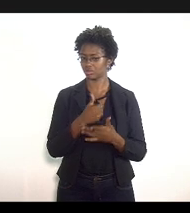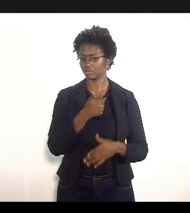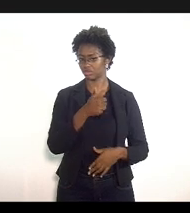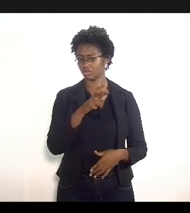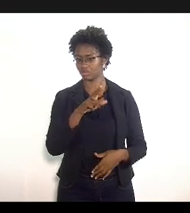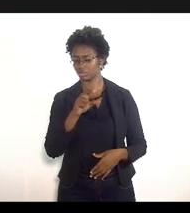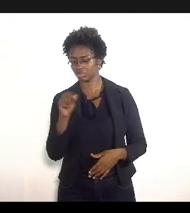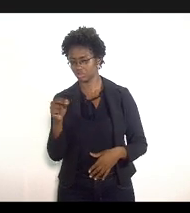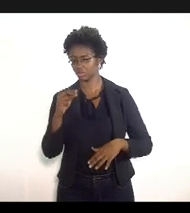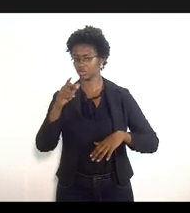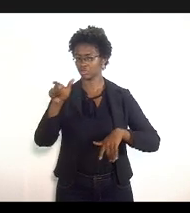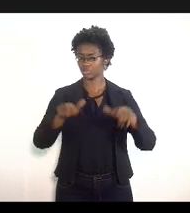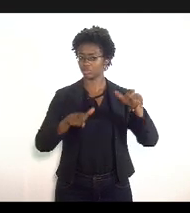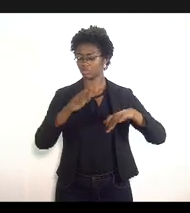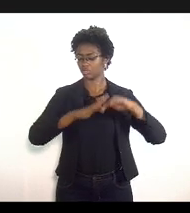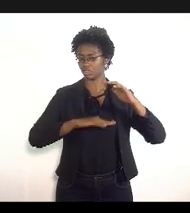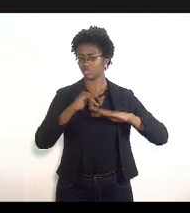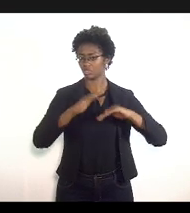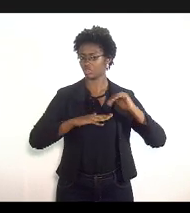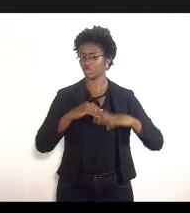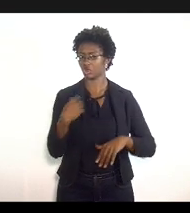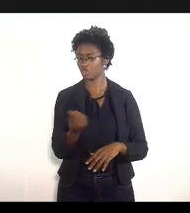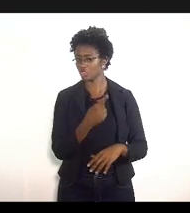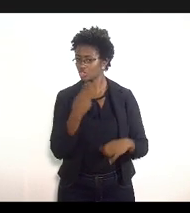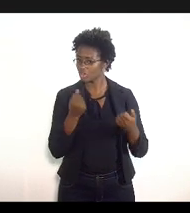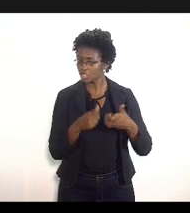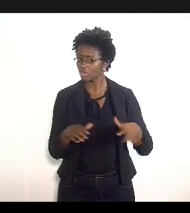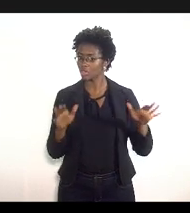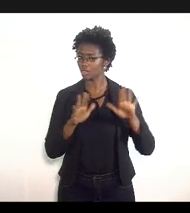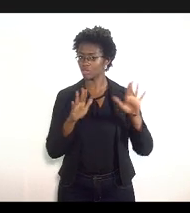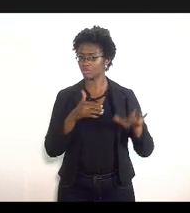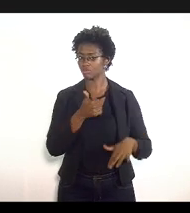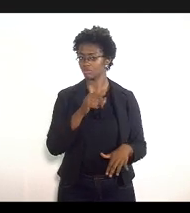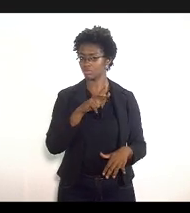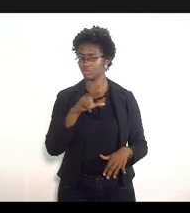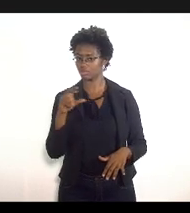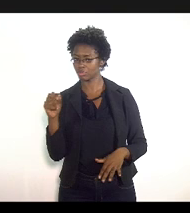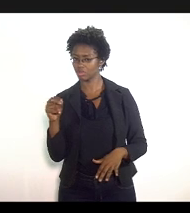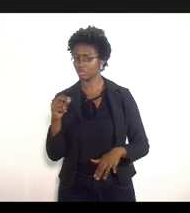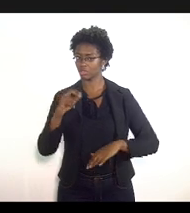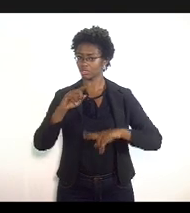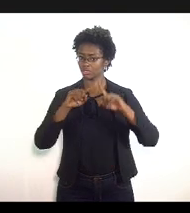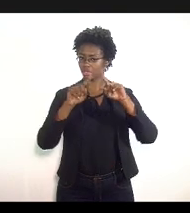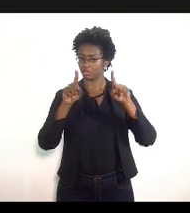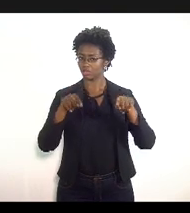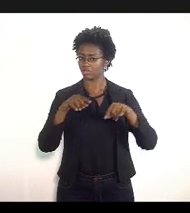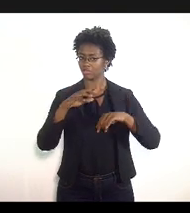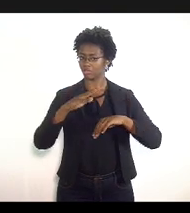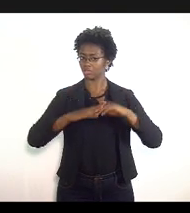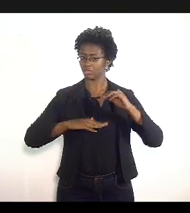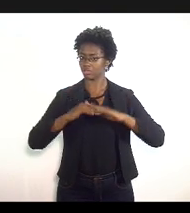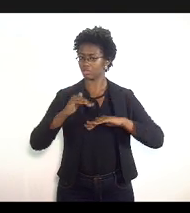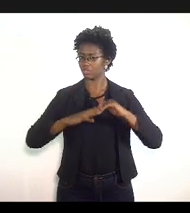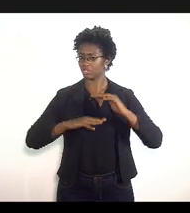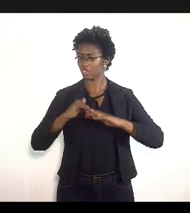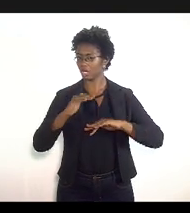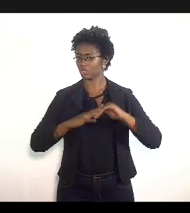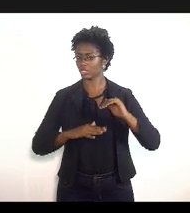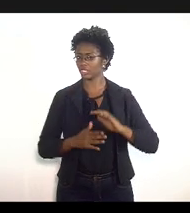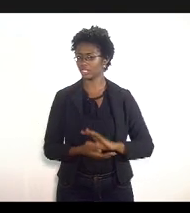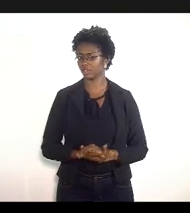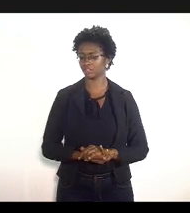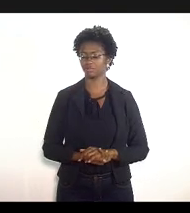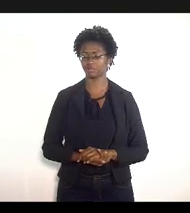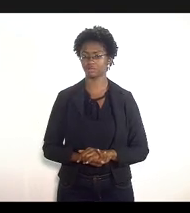1.500 profissionais. Nós não precisamos de 1.500 profissionais, nós precisamos de